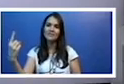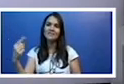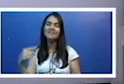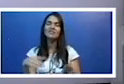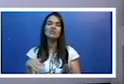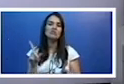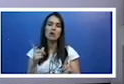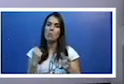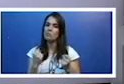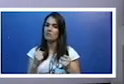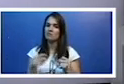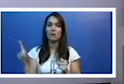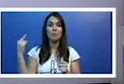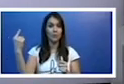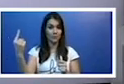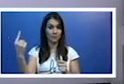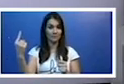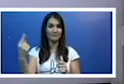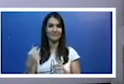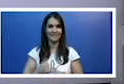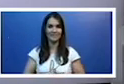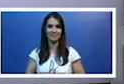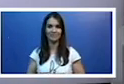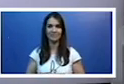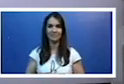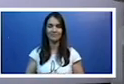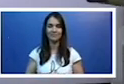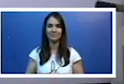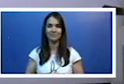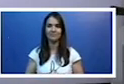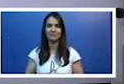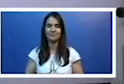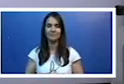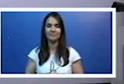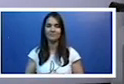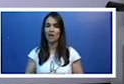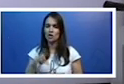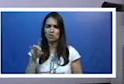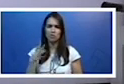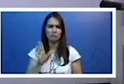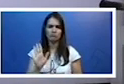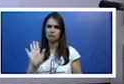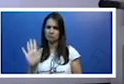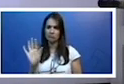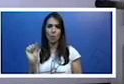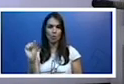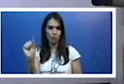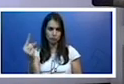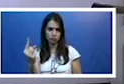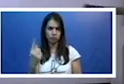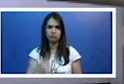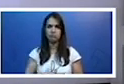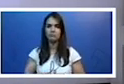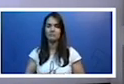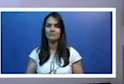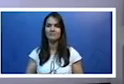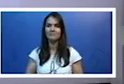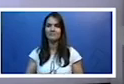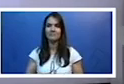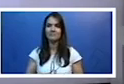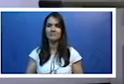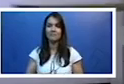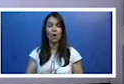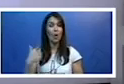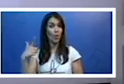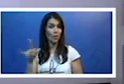que não precisa colocar. Aqui também não precisa multiplicar, só deixar do jeito que estava. Aqui nós temos um